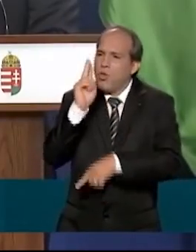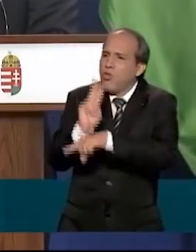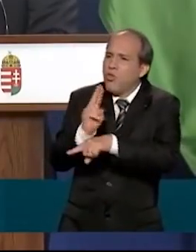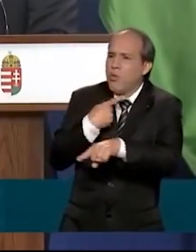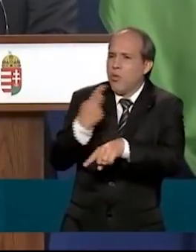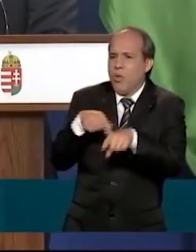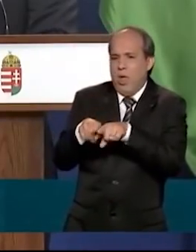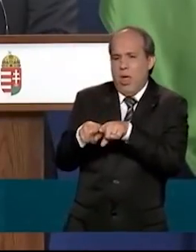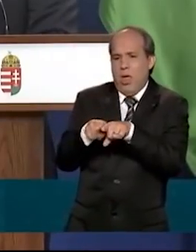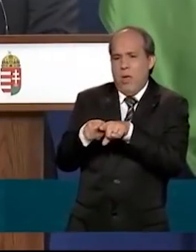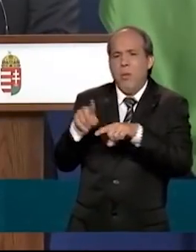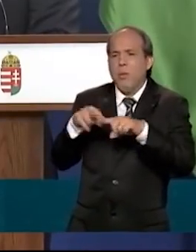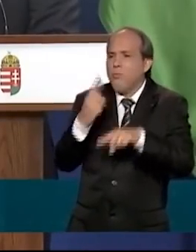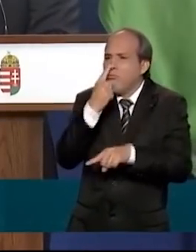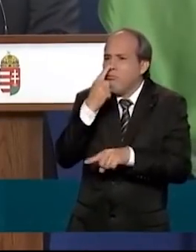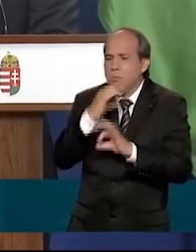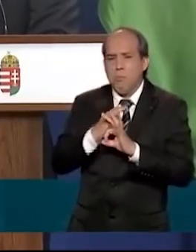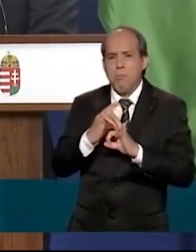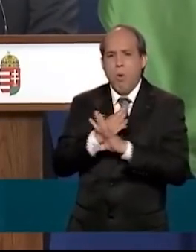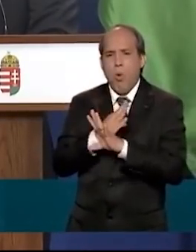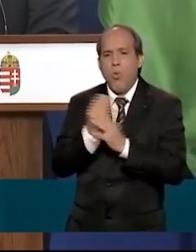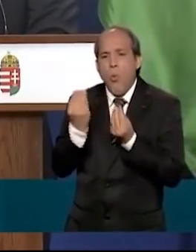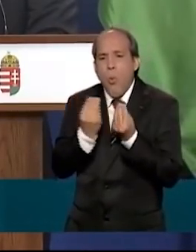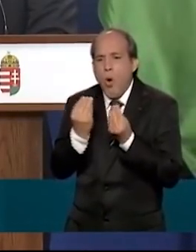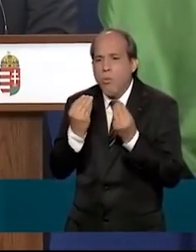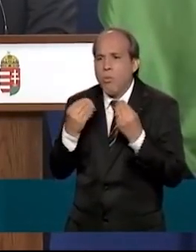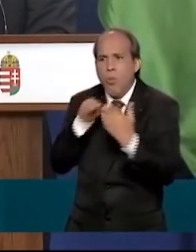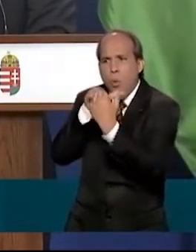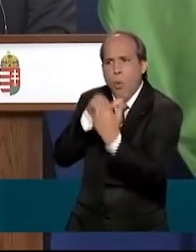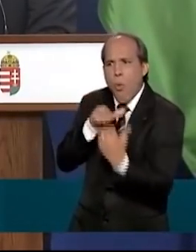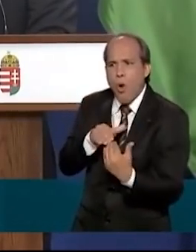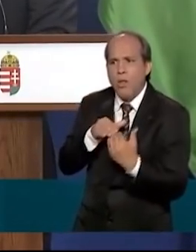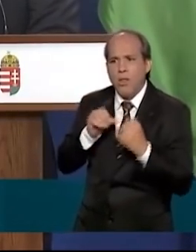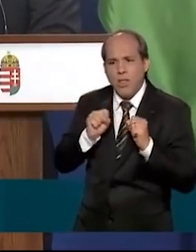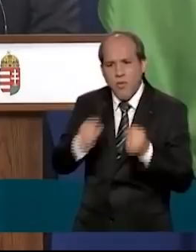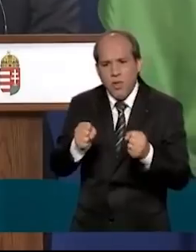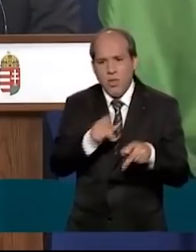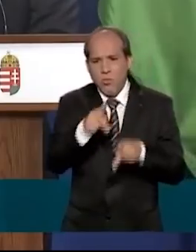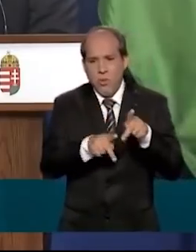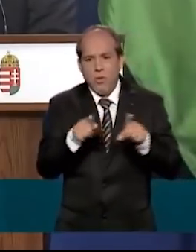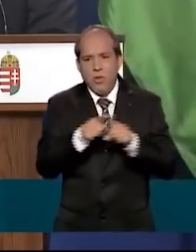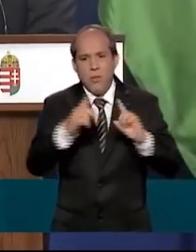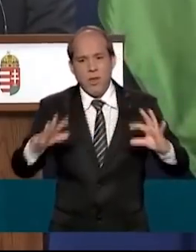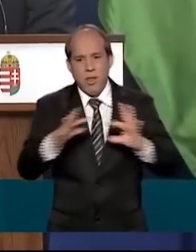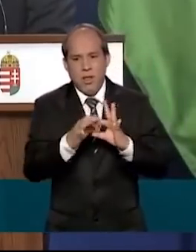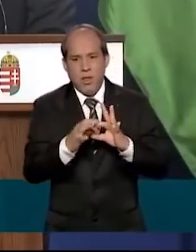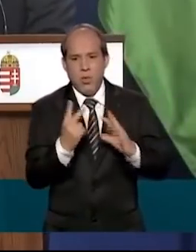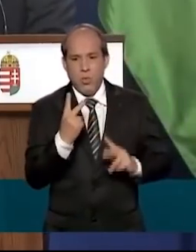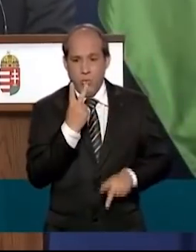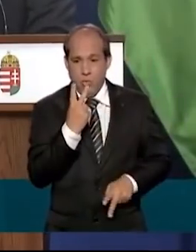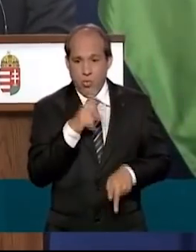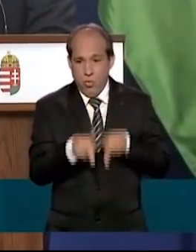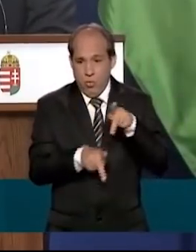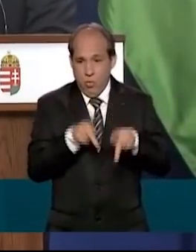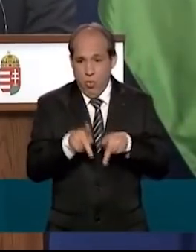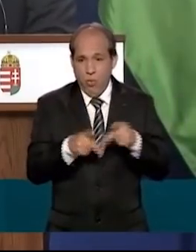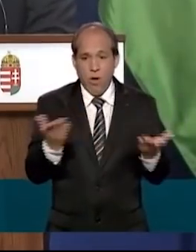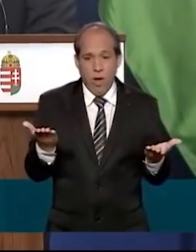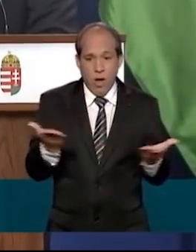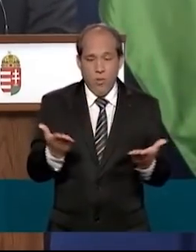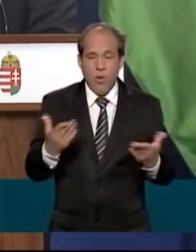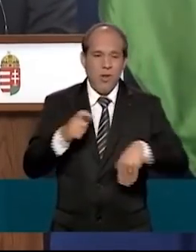irmão da das afinidades que nós temos na defesa dos nossos povos e da Integração dos mesmos Então esse momento